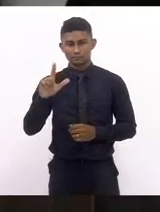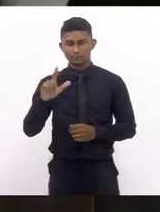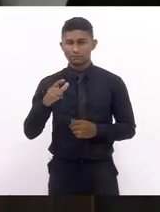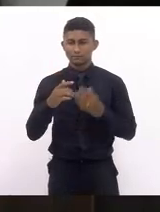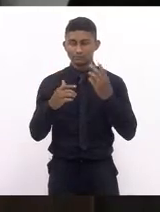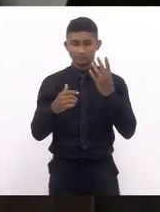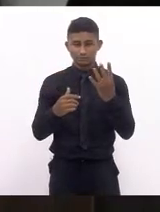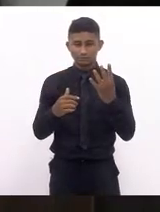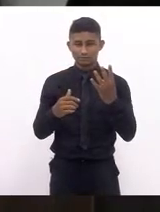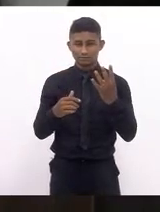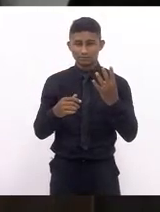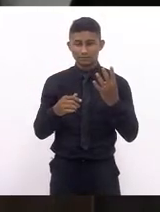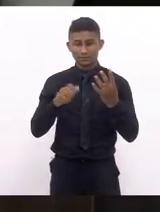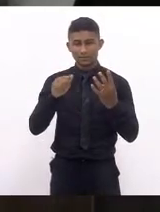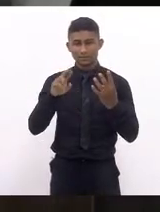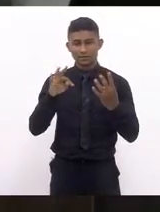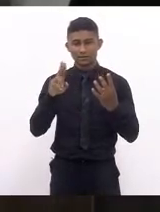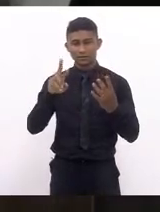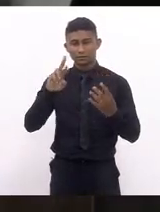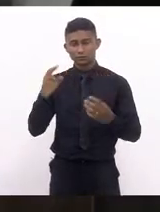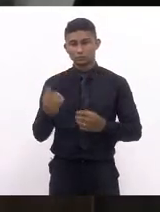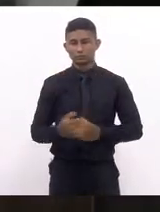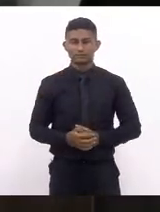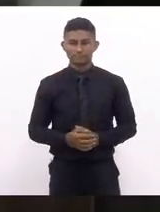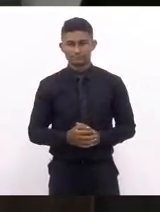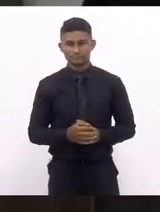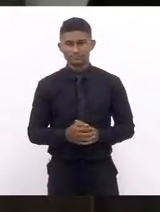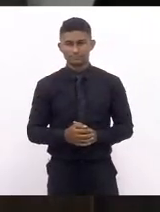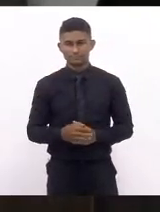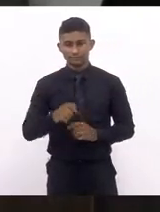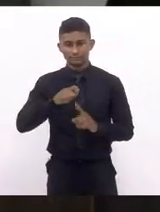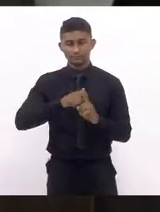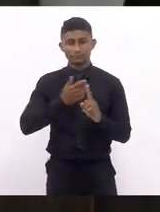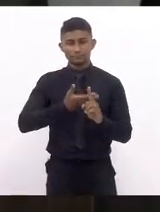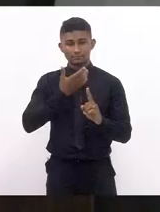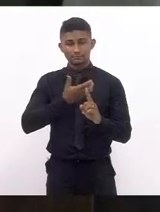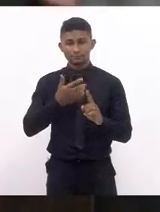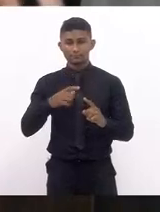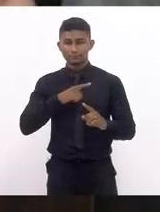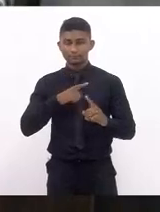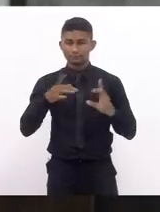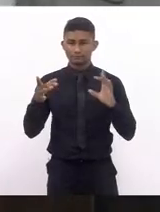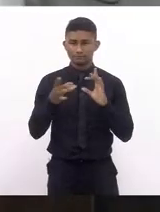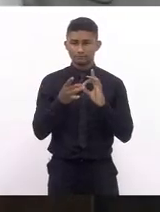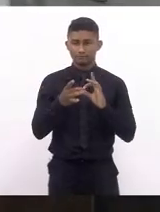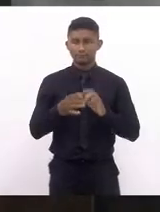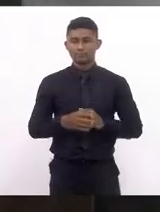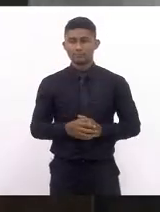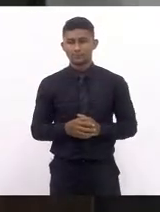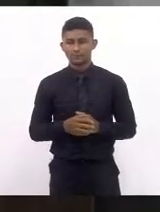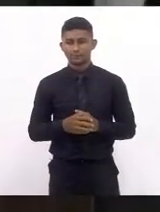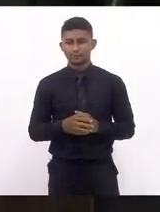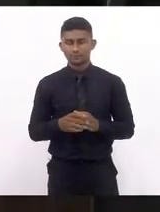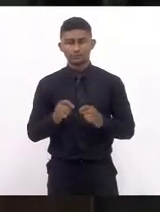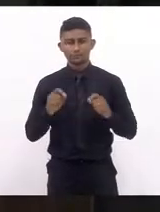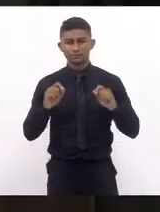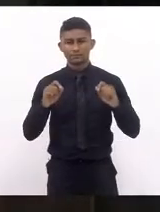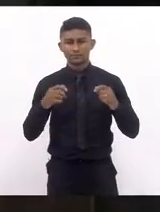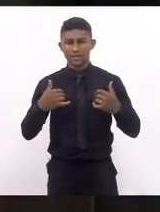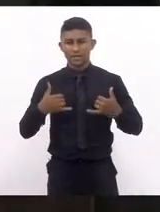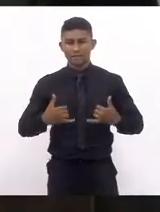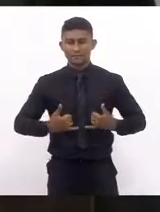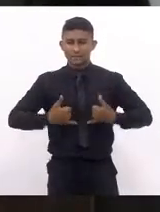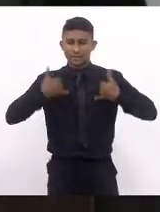no teatro Arthur Azevedo em Campo Grande ainda em Dezembro também parceria com Sonar para Celebrar o aniversário